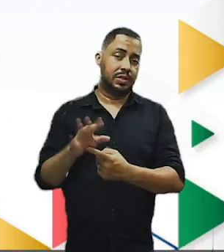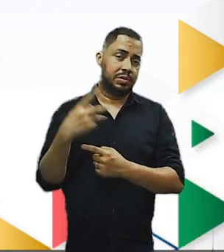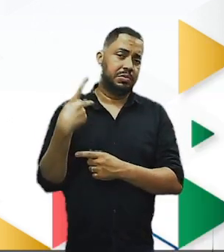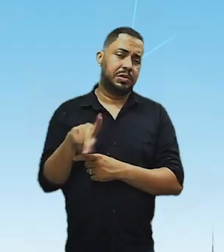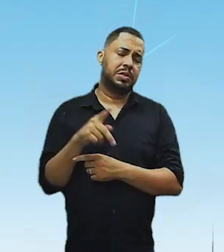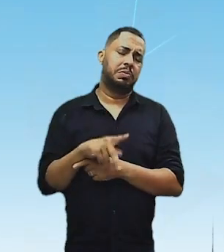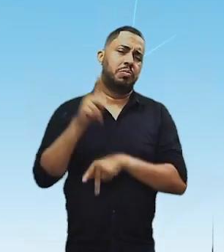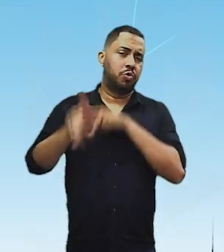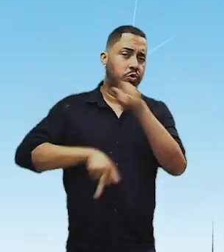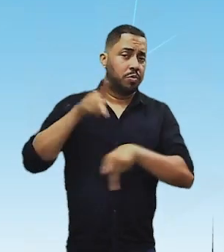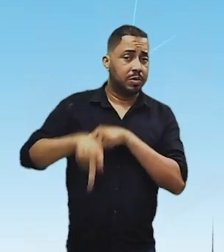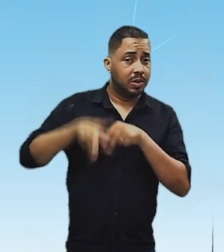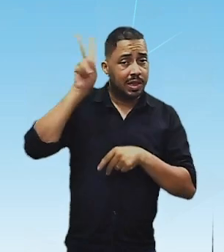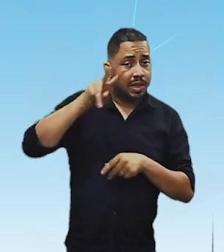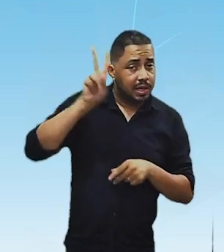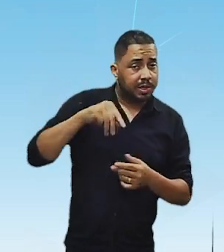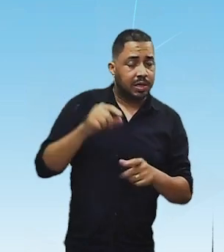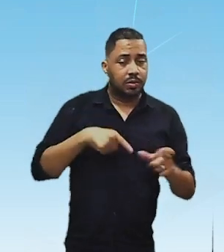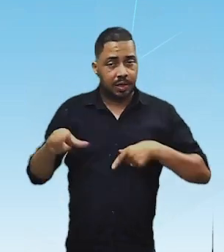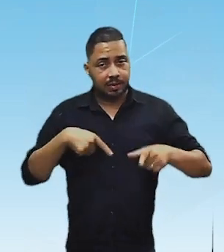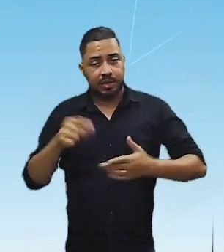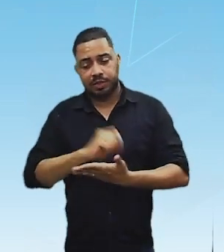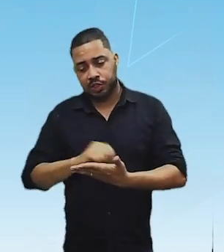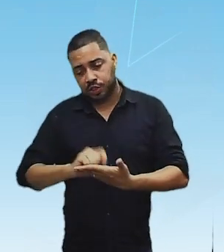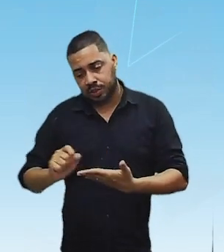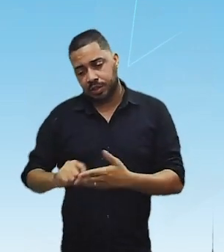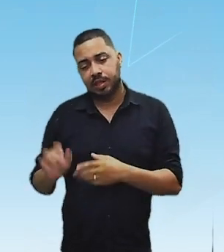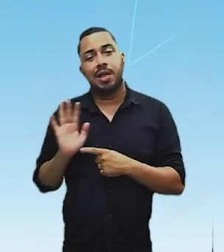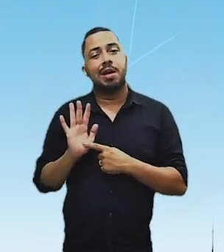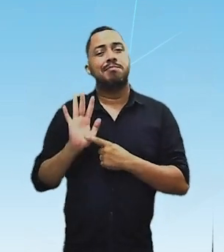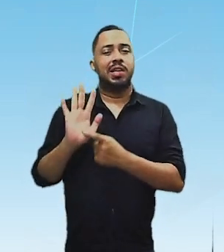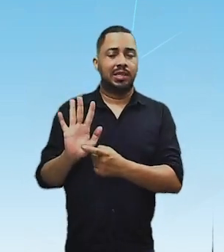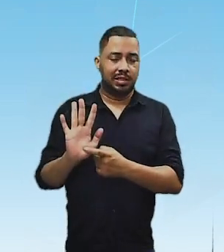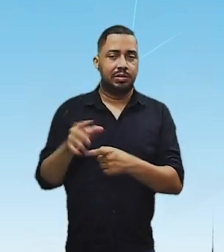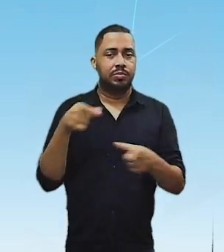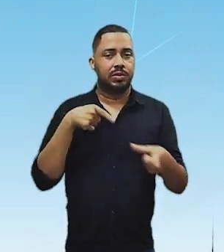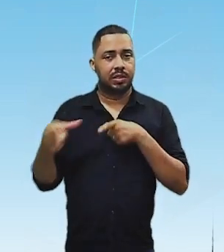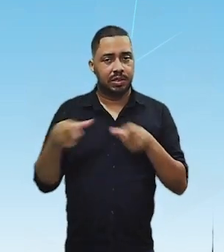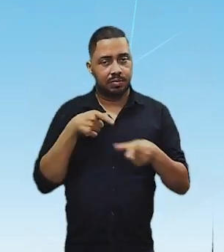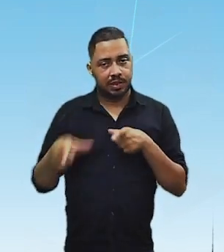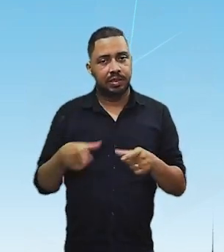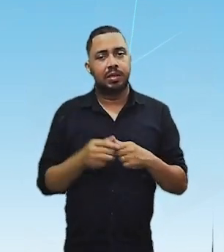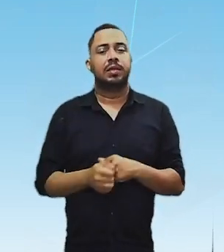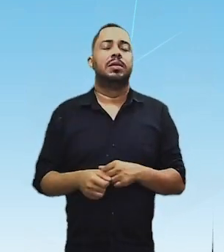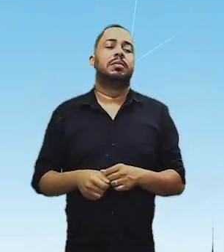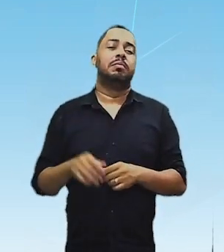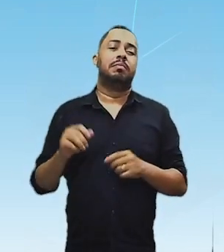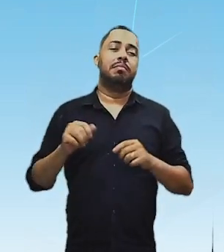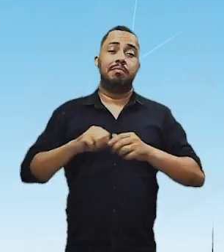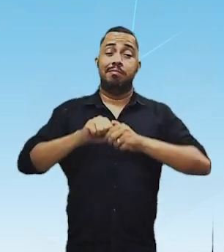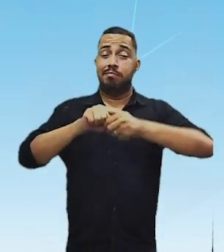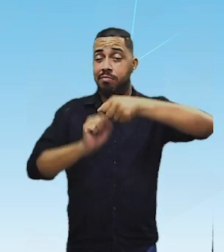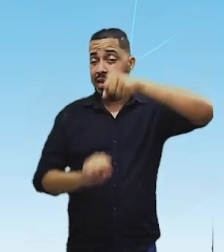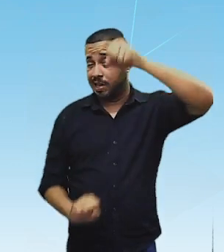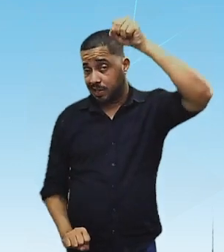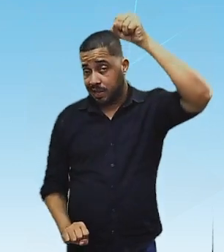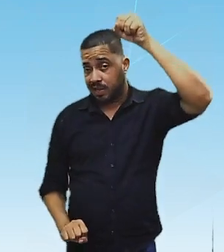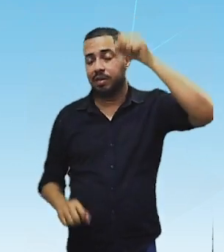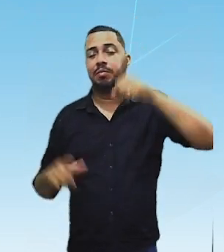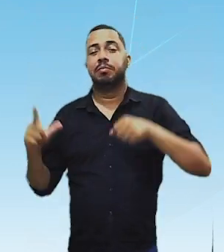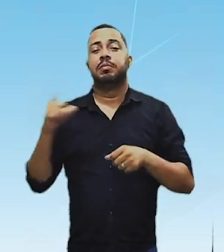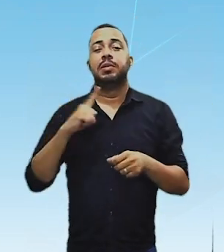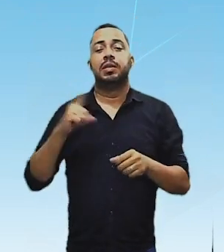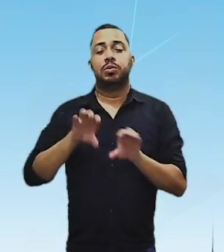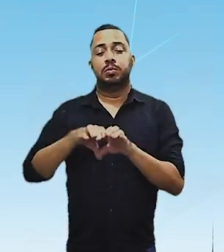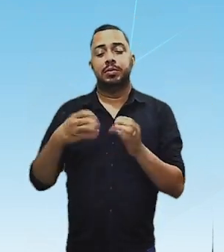público. Lembrar um trabalho escrito, a apresentação do trabalho, um banner para a comunidade escolar. E